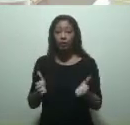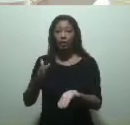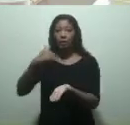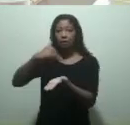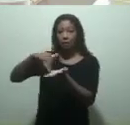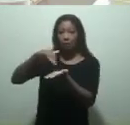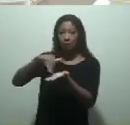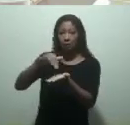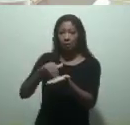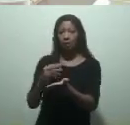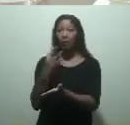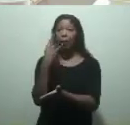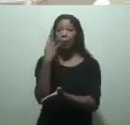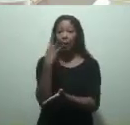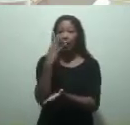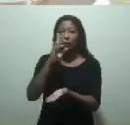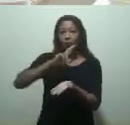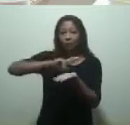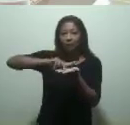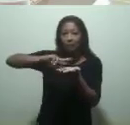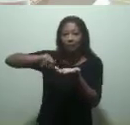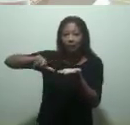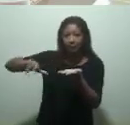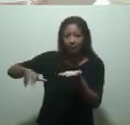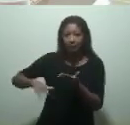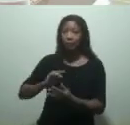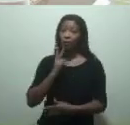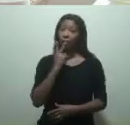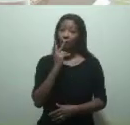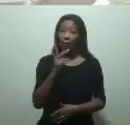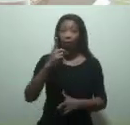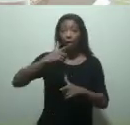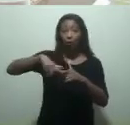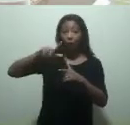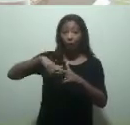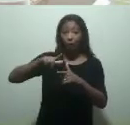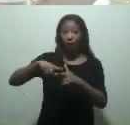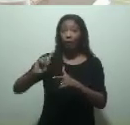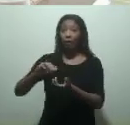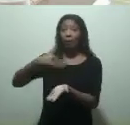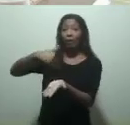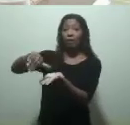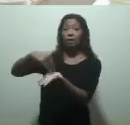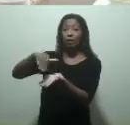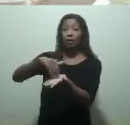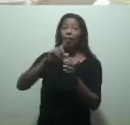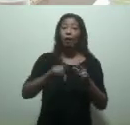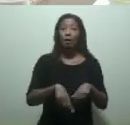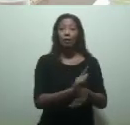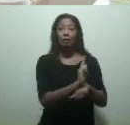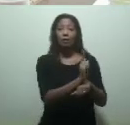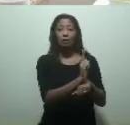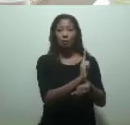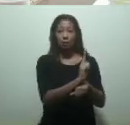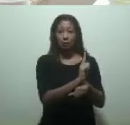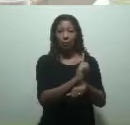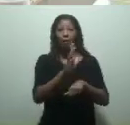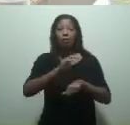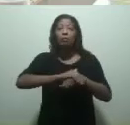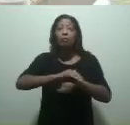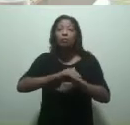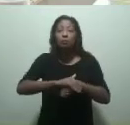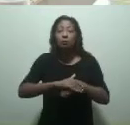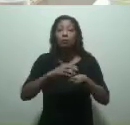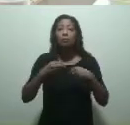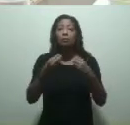Saúde 4 secretários, e ressaltou que o problema não está neles, e sim na gestão, que não dá